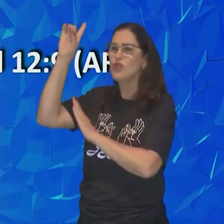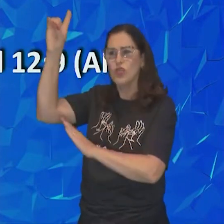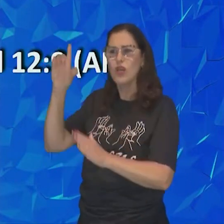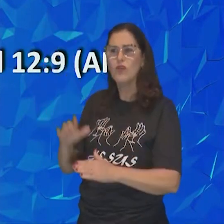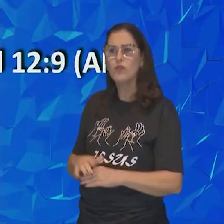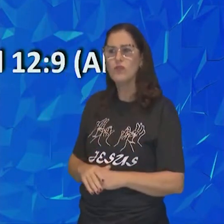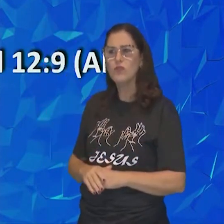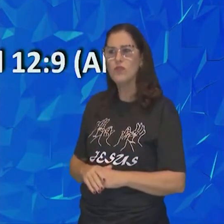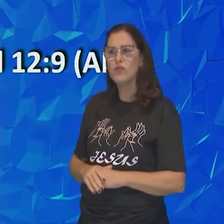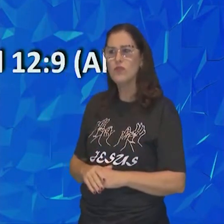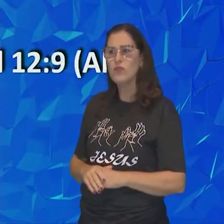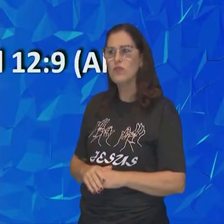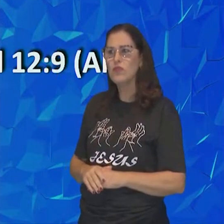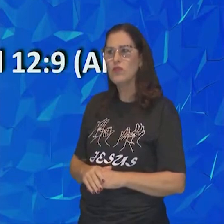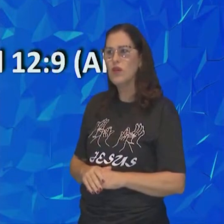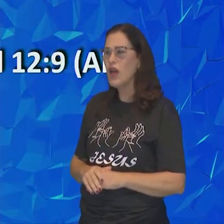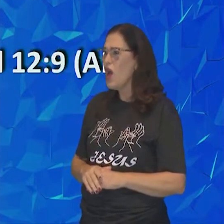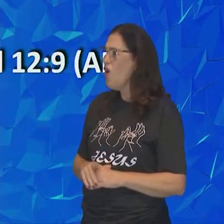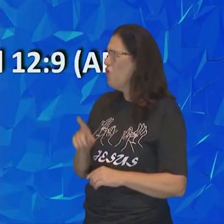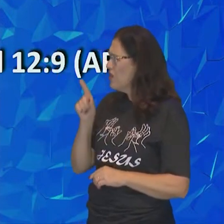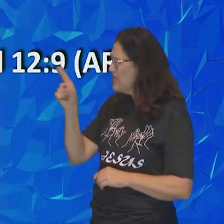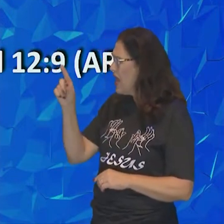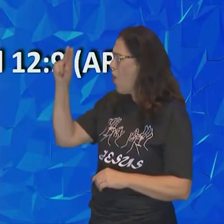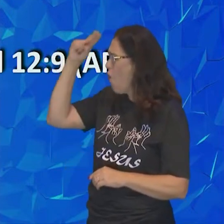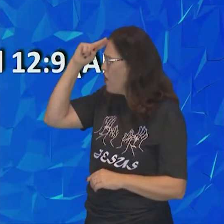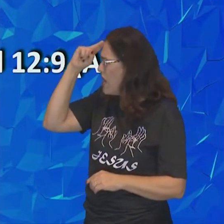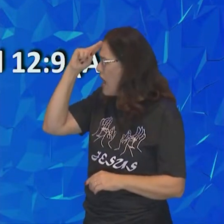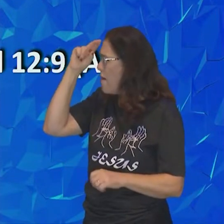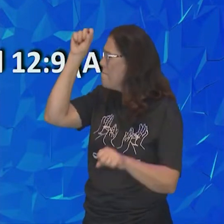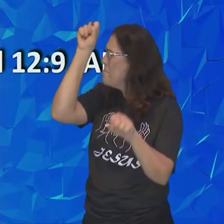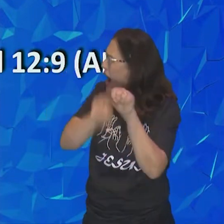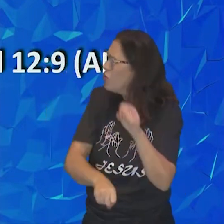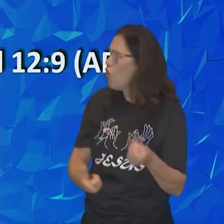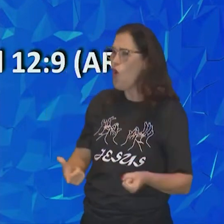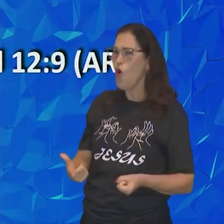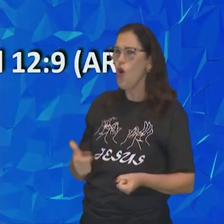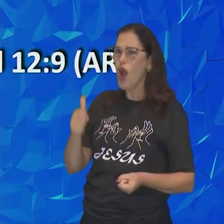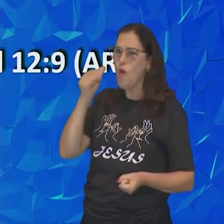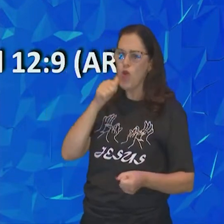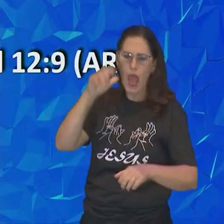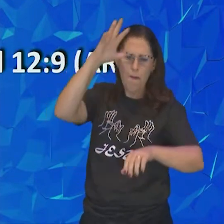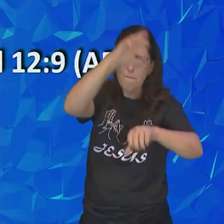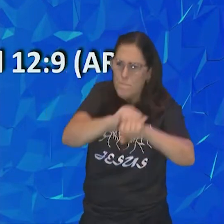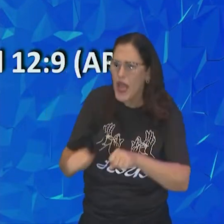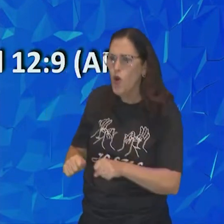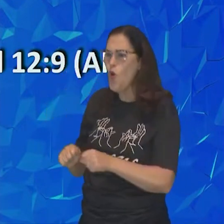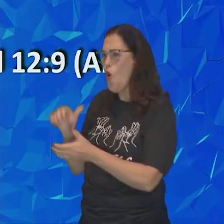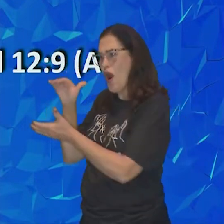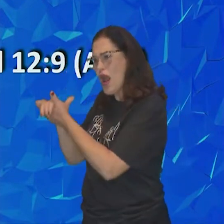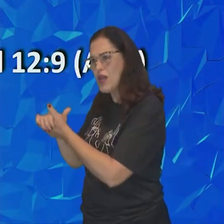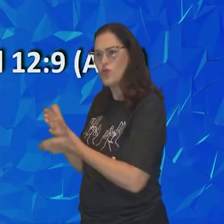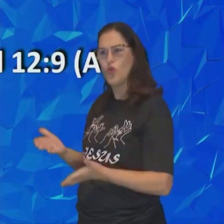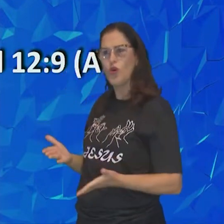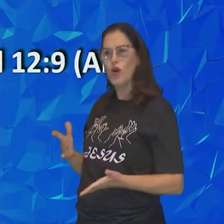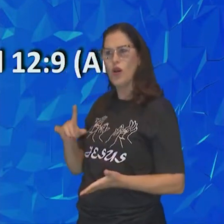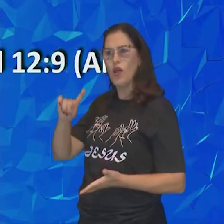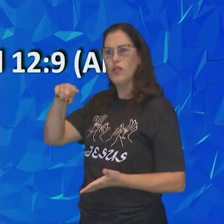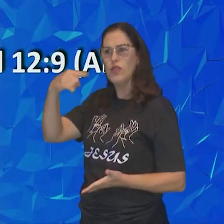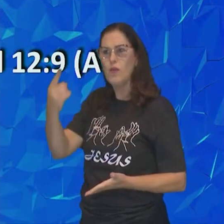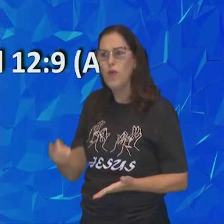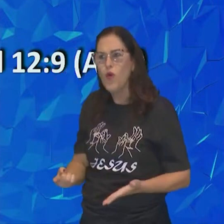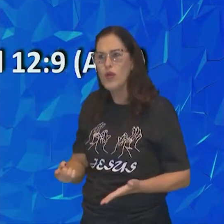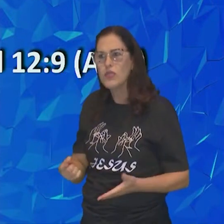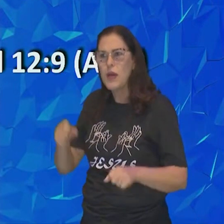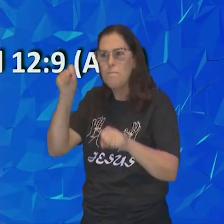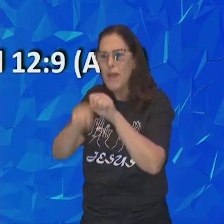ele? A Urias o heteu feriste a espada, a sua mulher a tomaste por mulher, depois de o matar